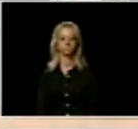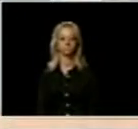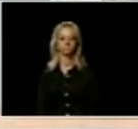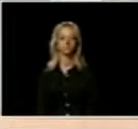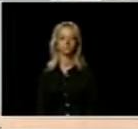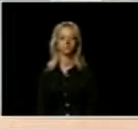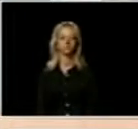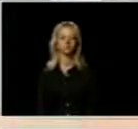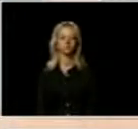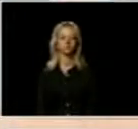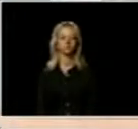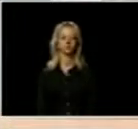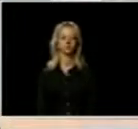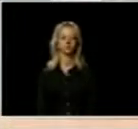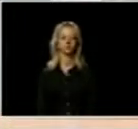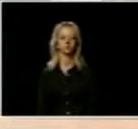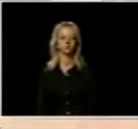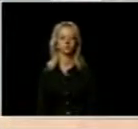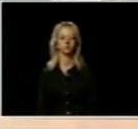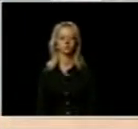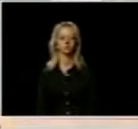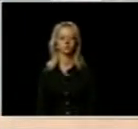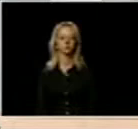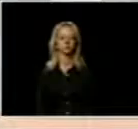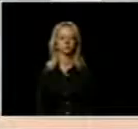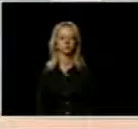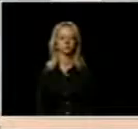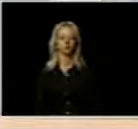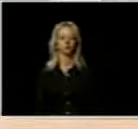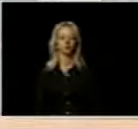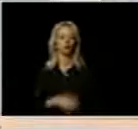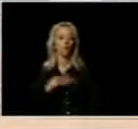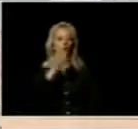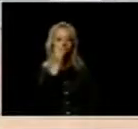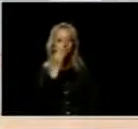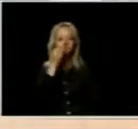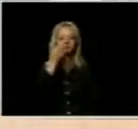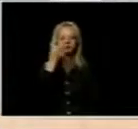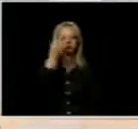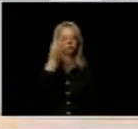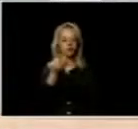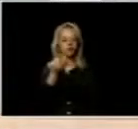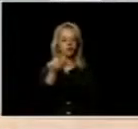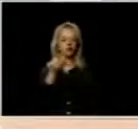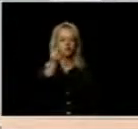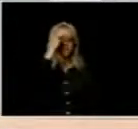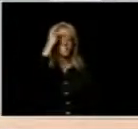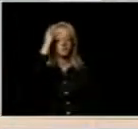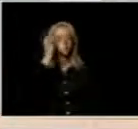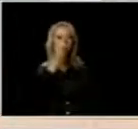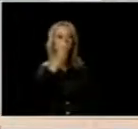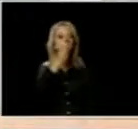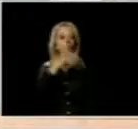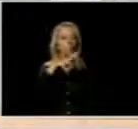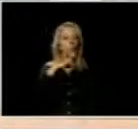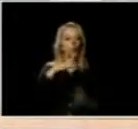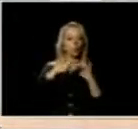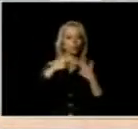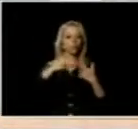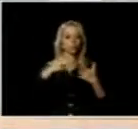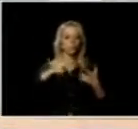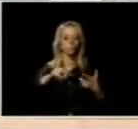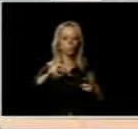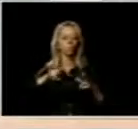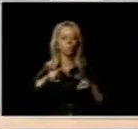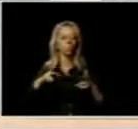que o gerente é bom, quem é ruim é o servidor, que o gerente é bom, quem é ruim eu não sei quem. Eu não concordo com isso. A